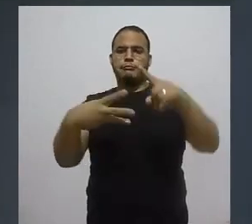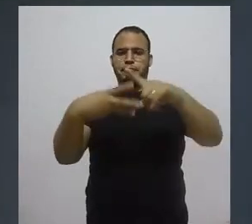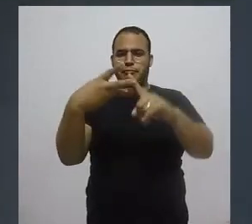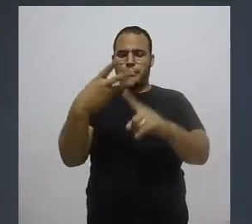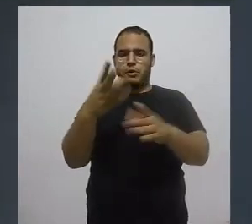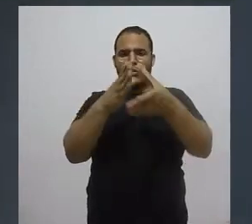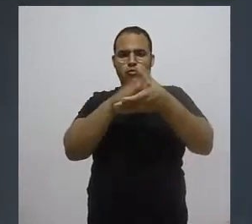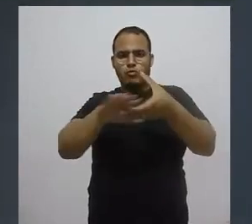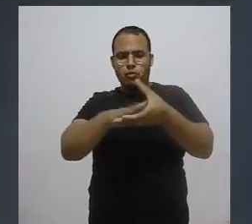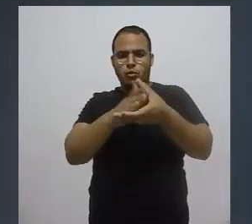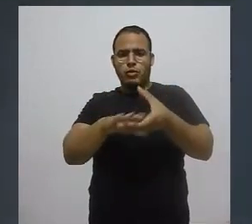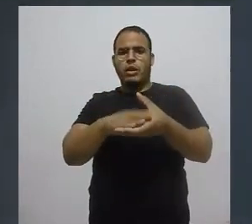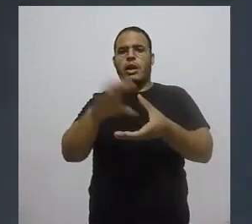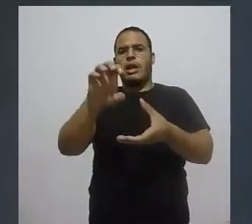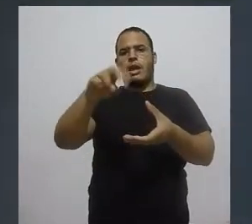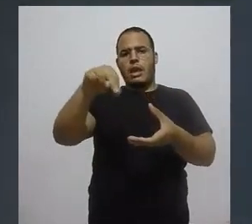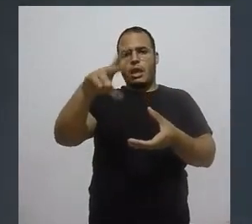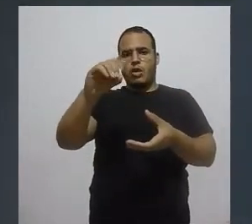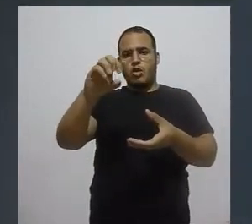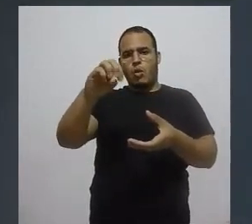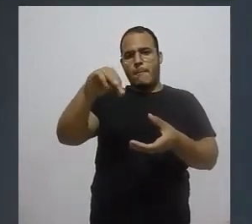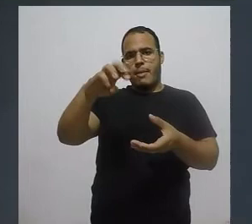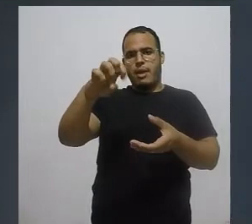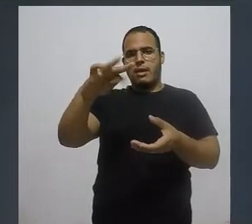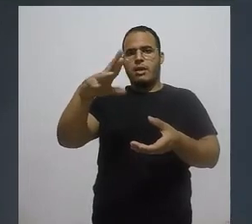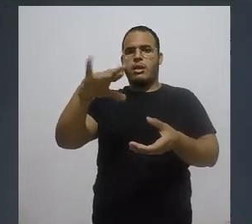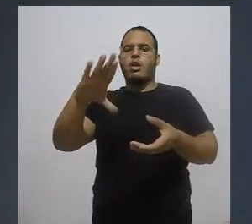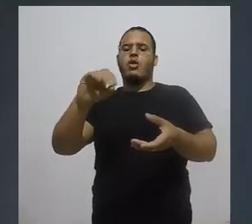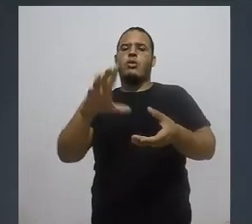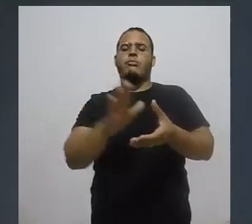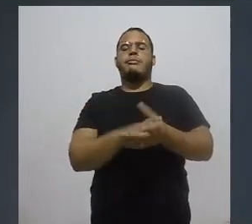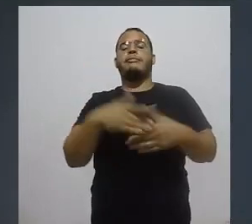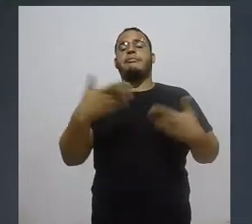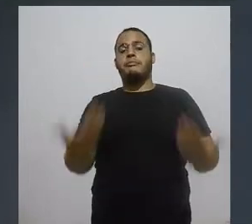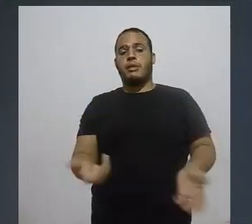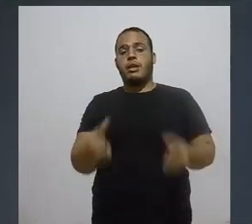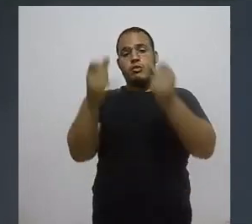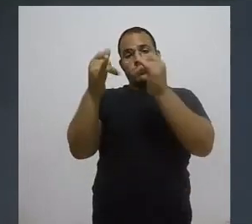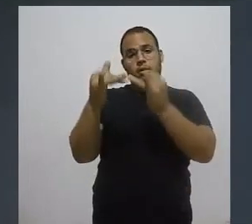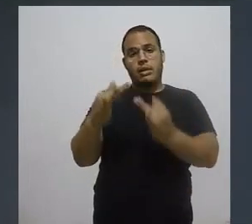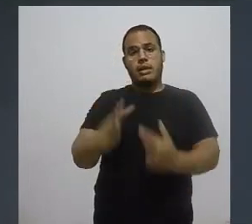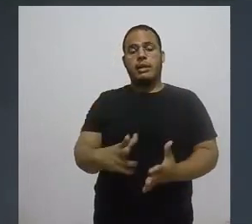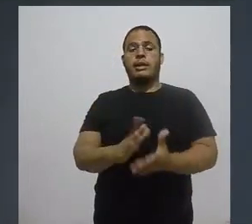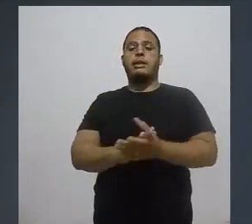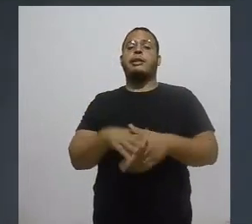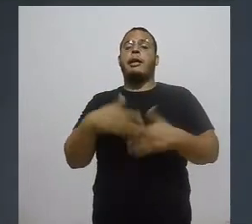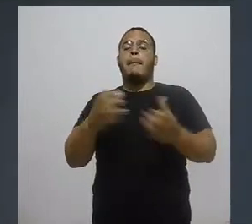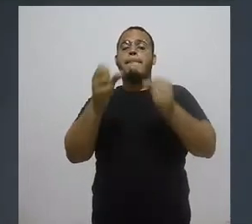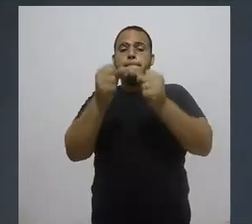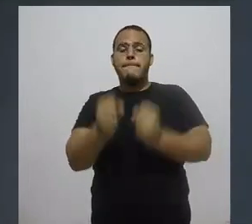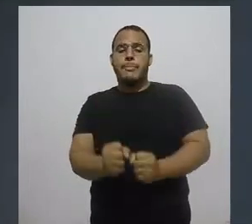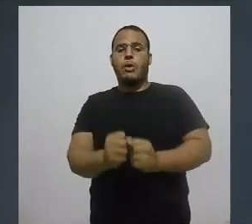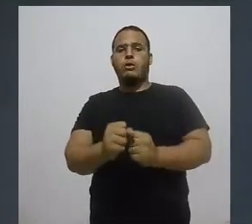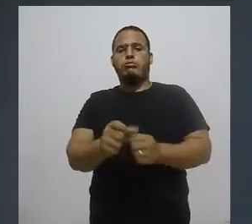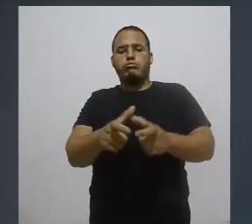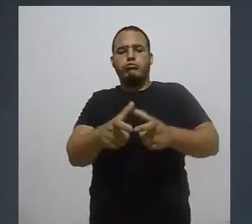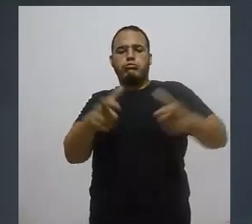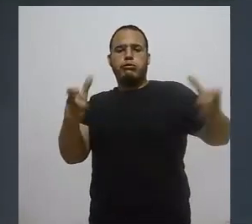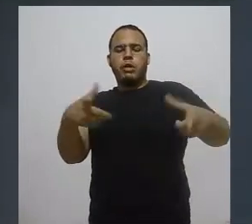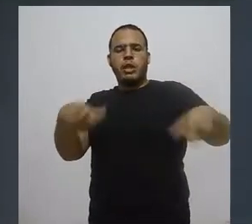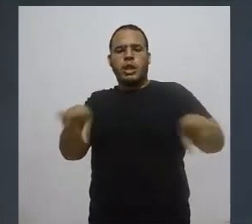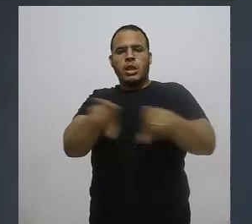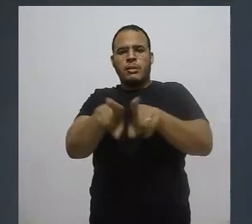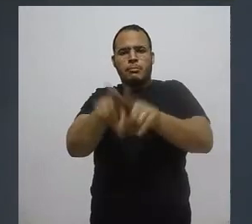O endométrio. O endométrio é essa camada mais interna, certo? E ela pode aumentar de tamanho e